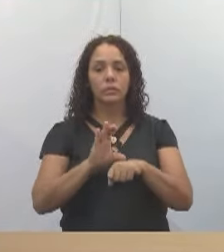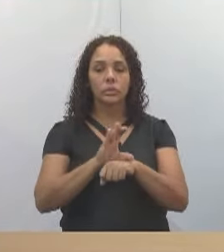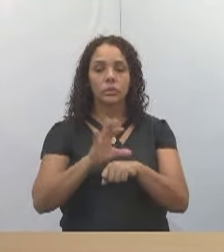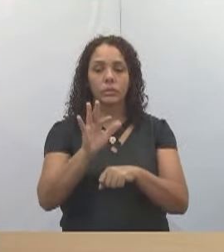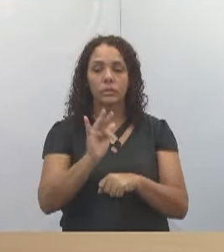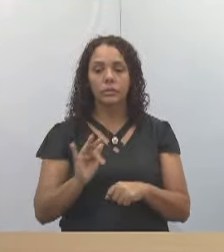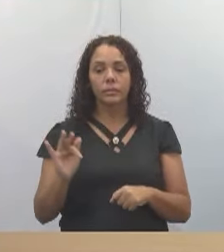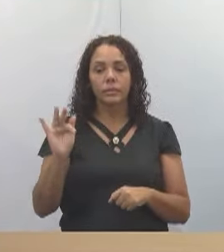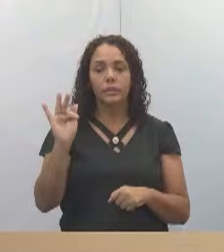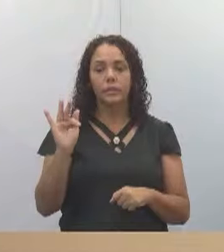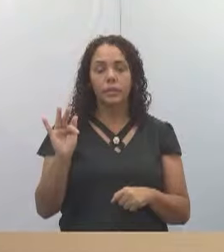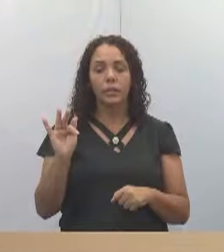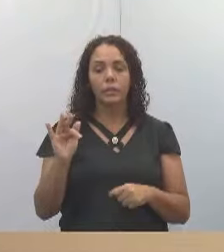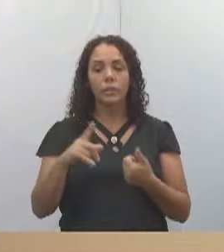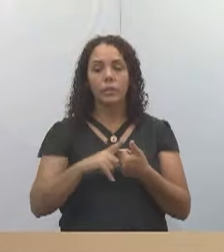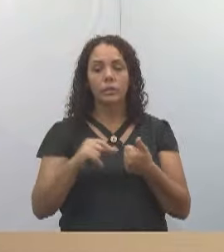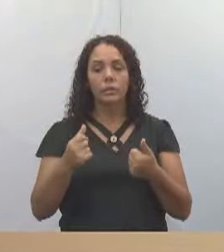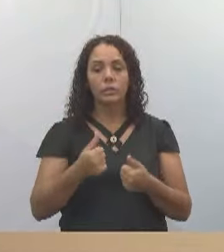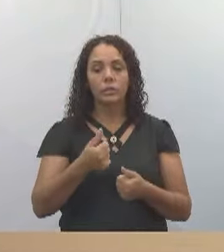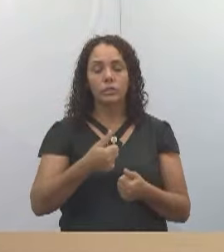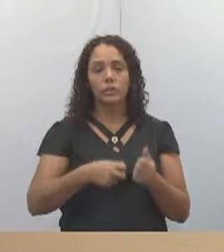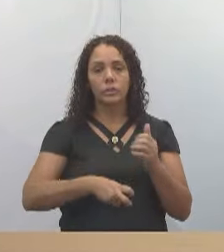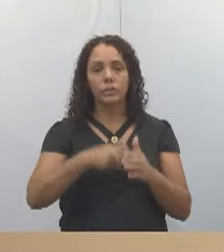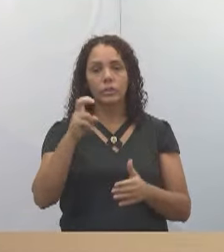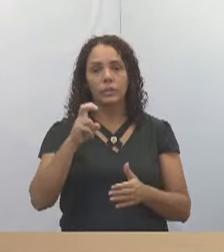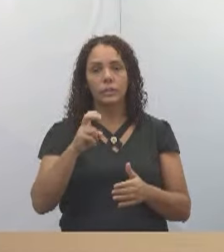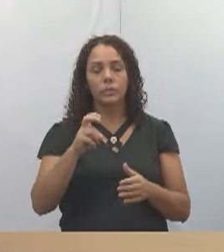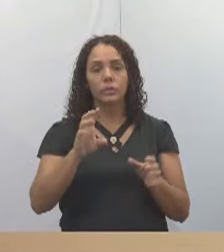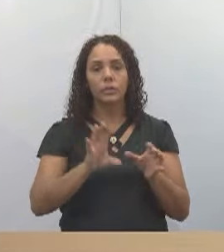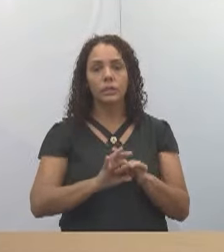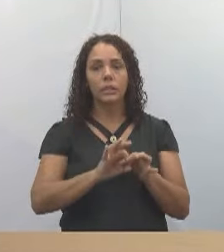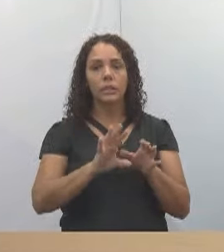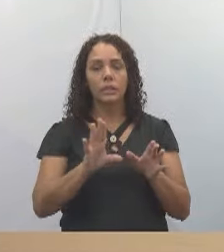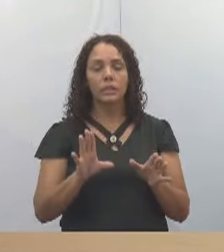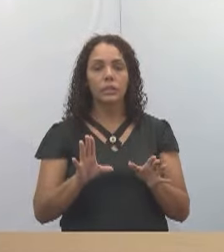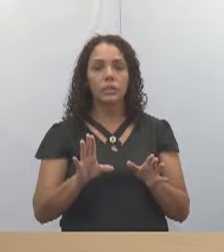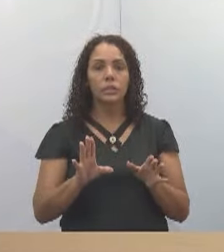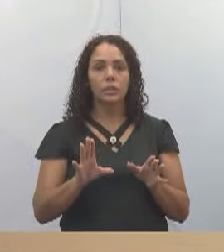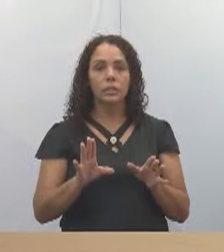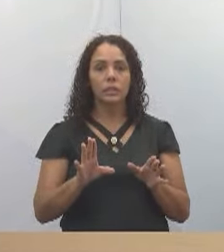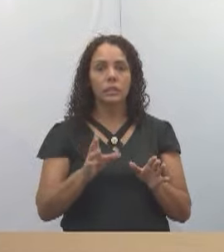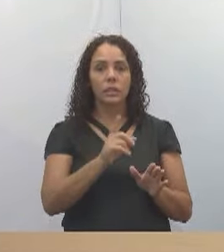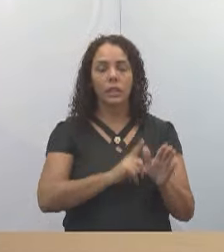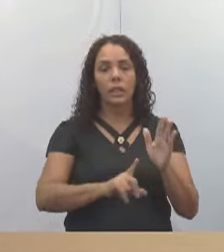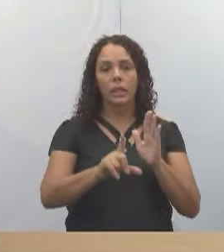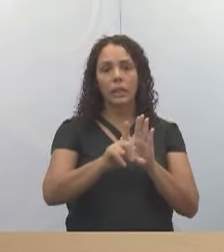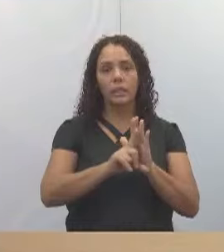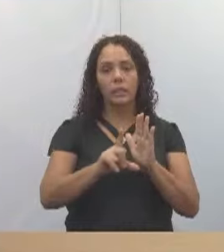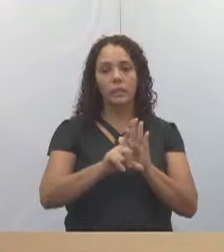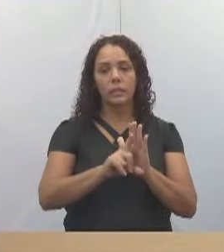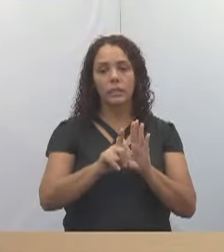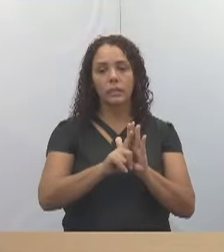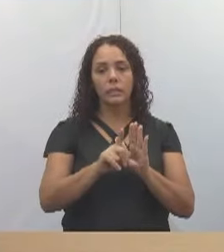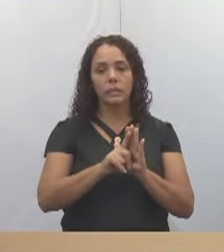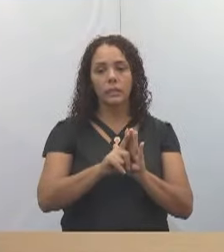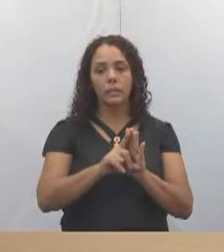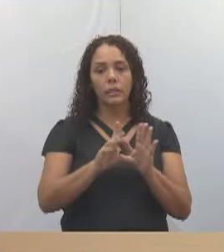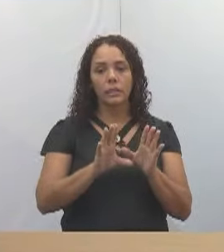Federal, especialmente em seu artigo 5º, que admite a possibilidade da lei estabelecer